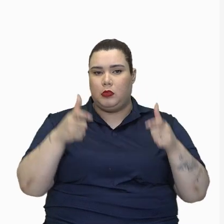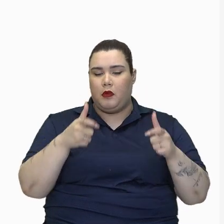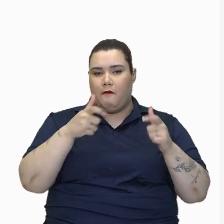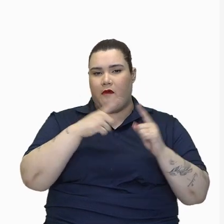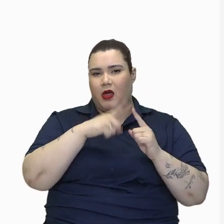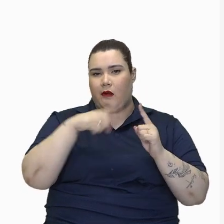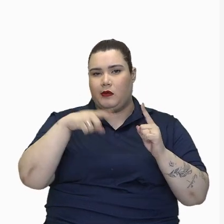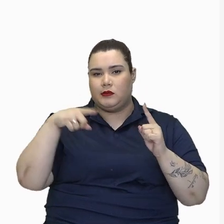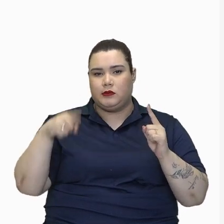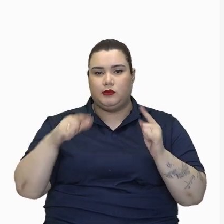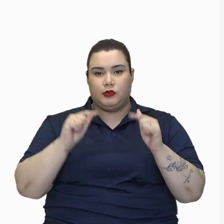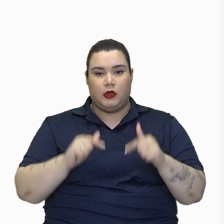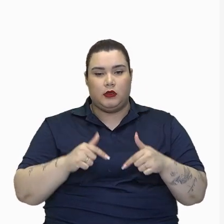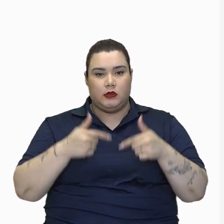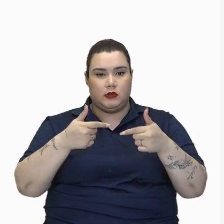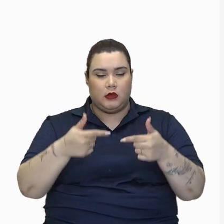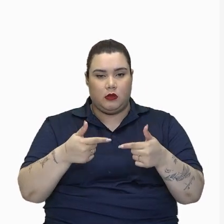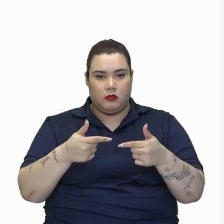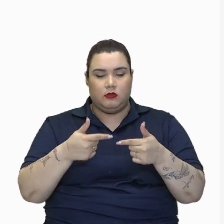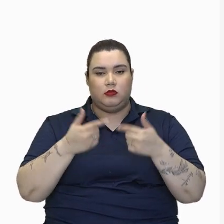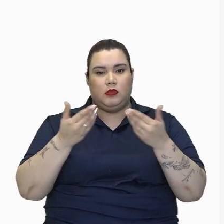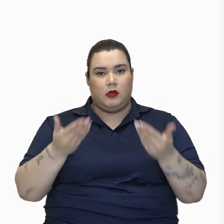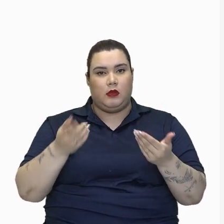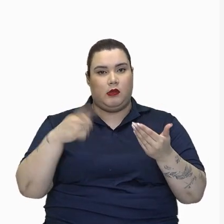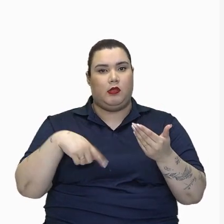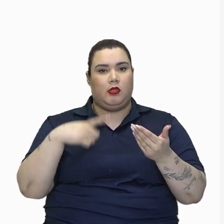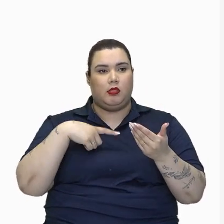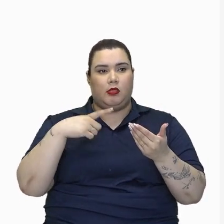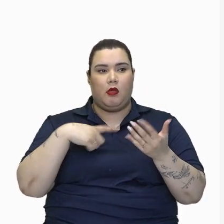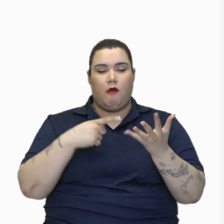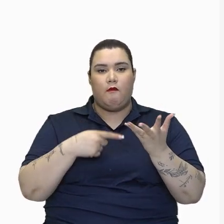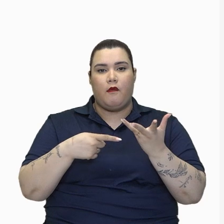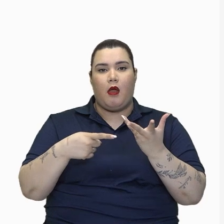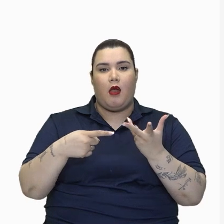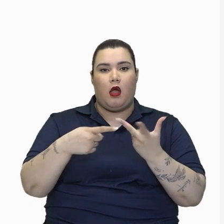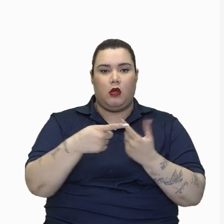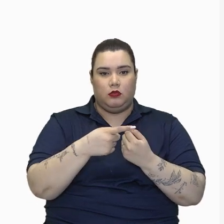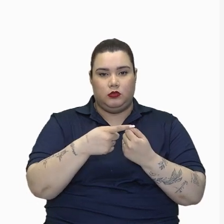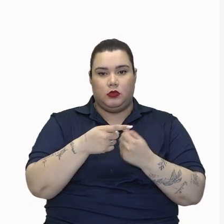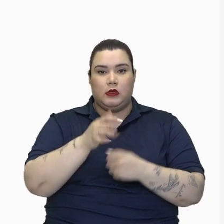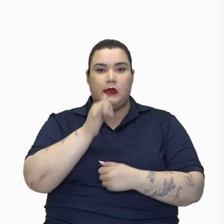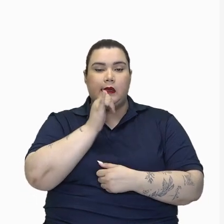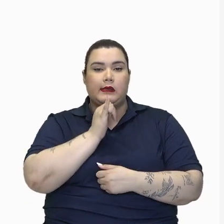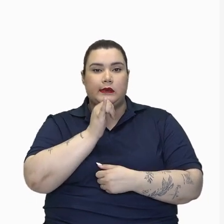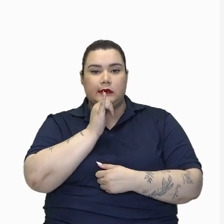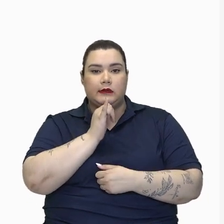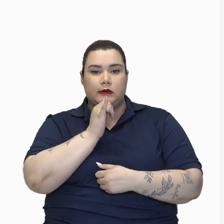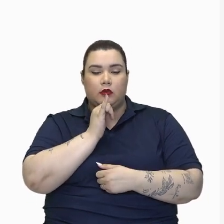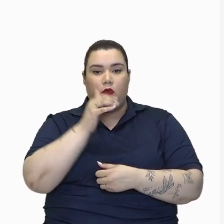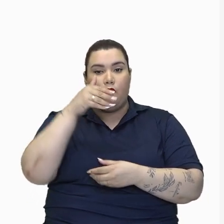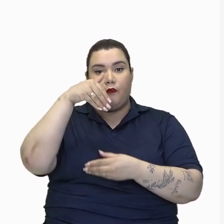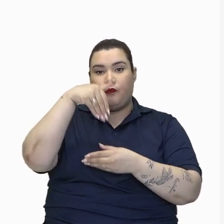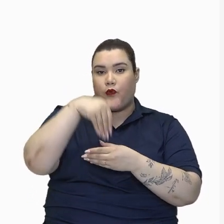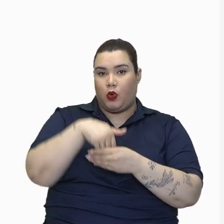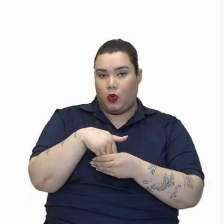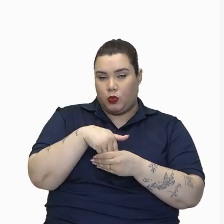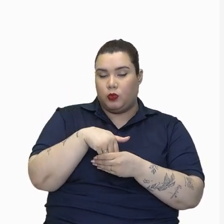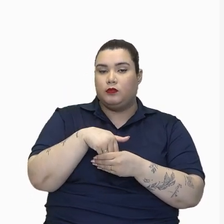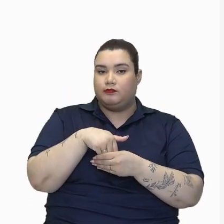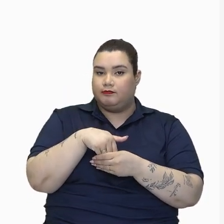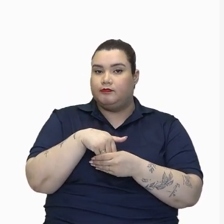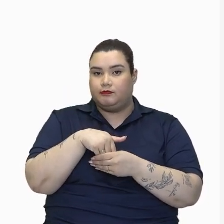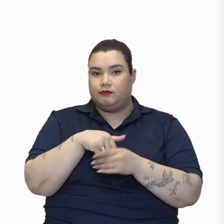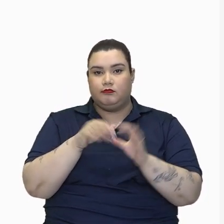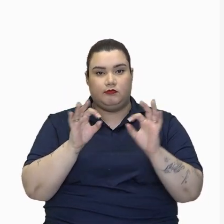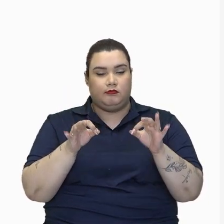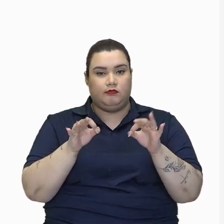atividades. Como já dissemos, é bem abrangente. Como, por exemplo, votar é um dos